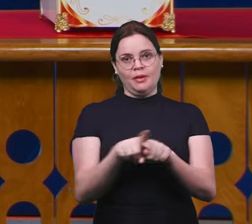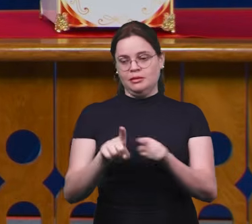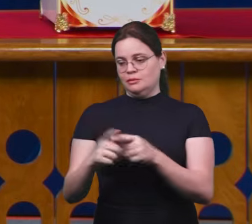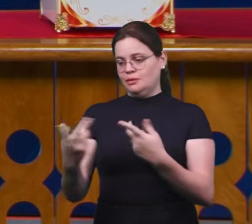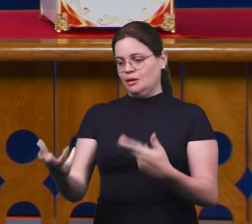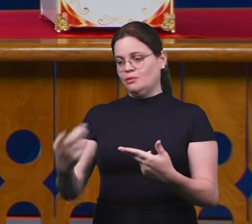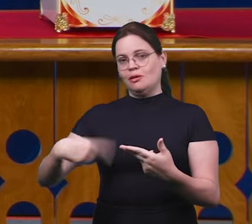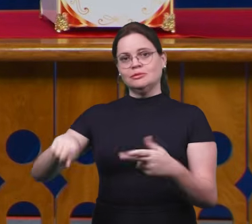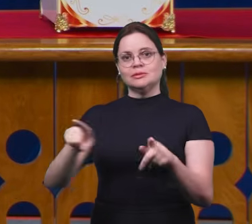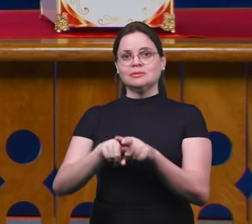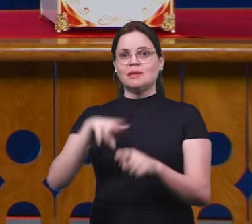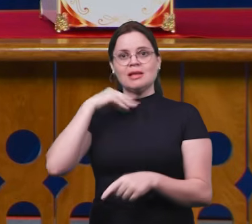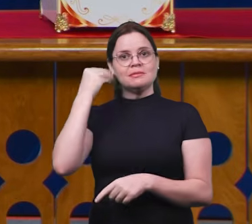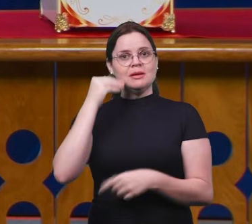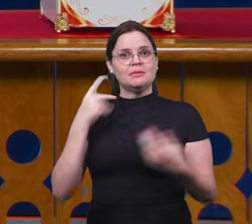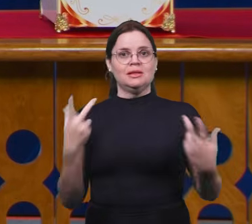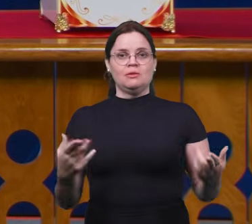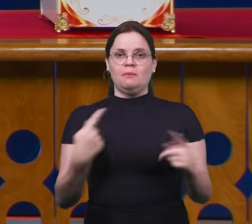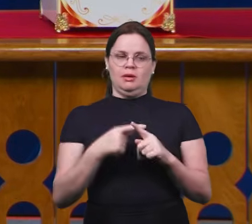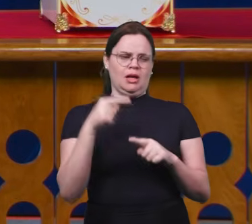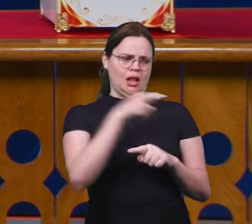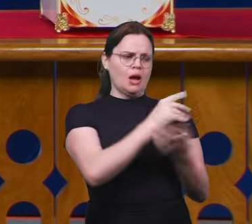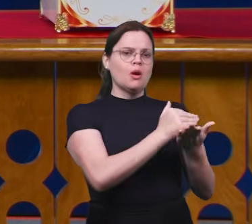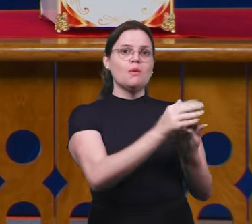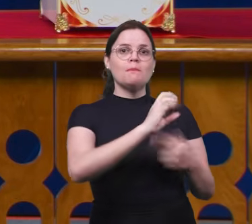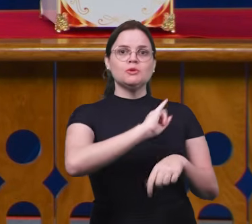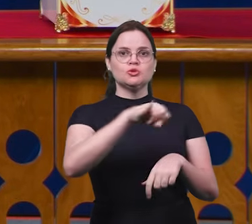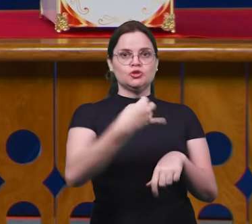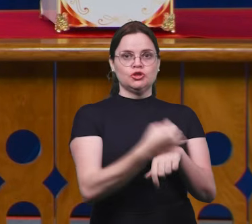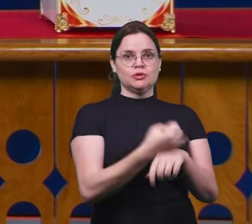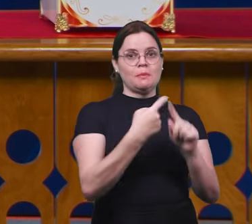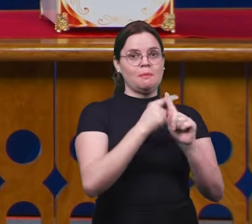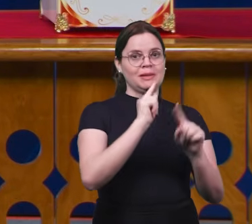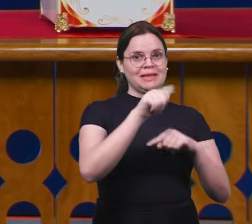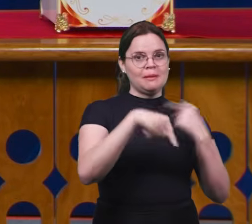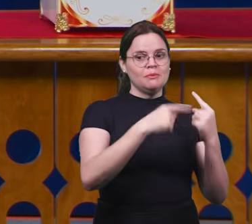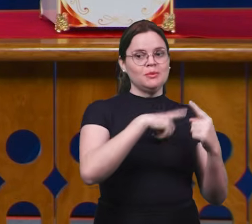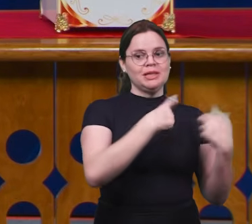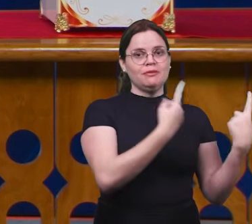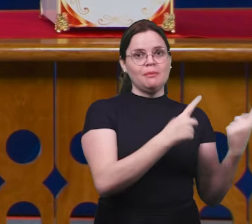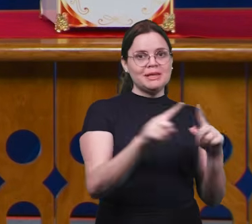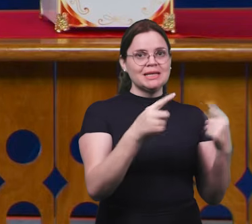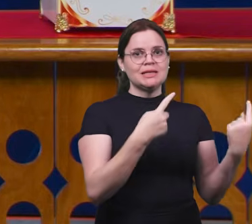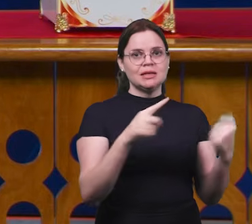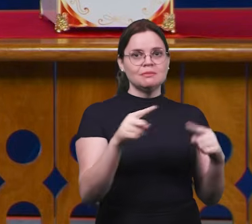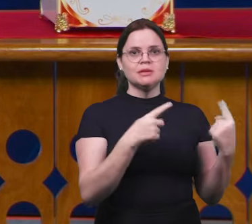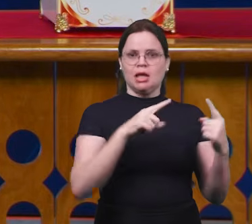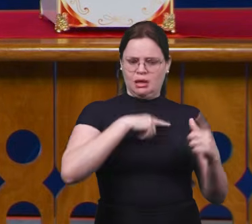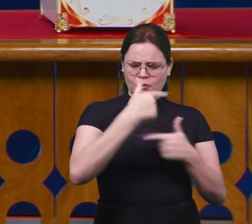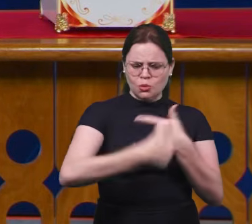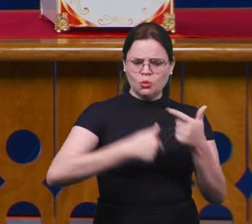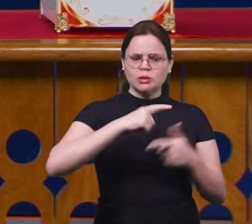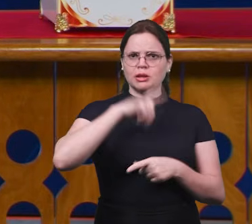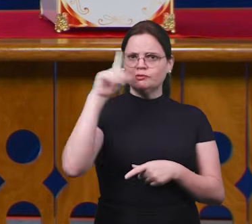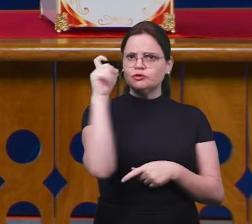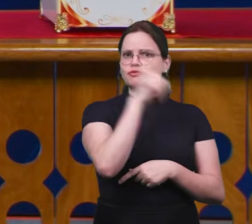igreja, ela estava ali a princípio em Jerusalém, mas quando vieram as primeiras perseguições, foi com lutas.